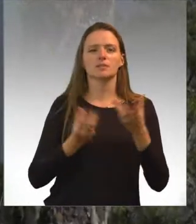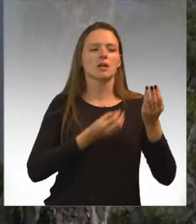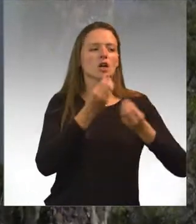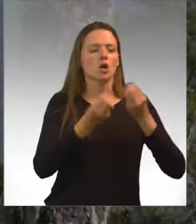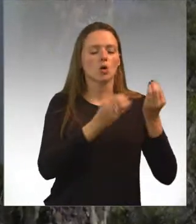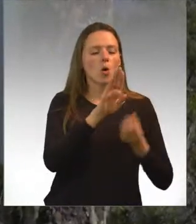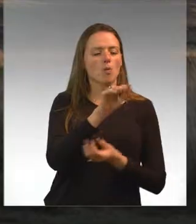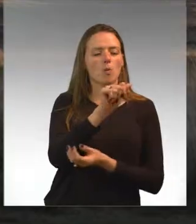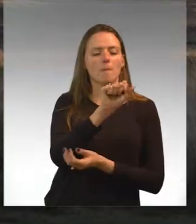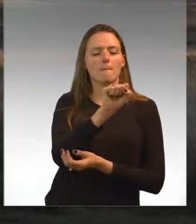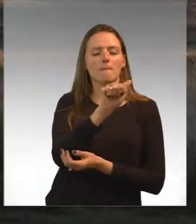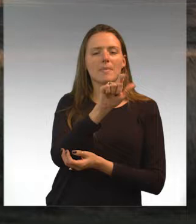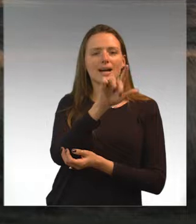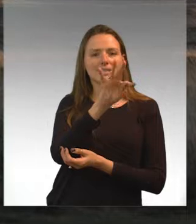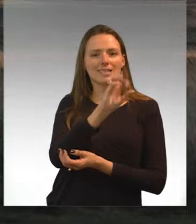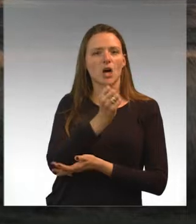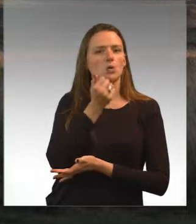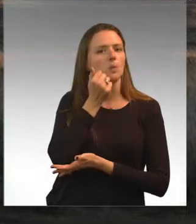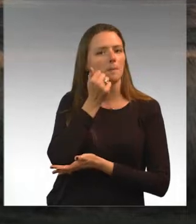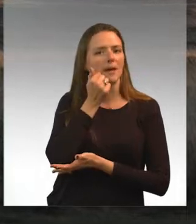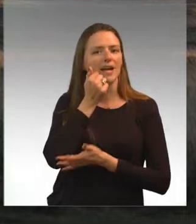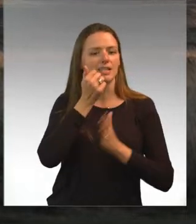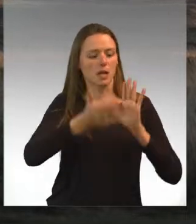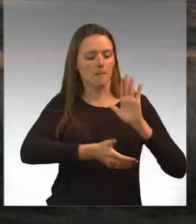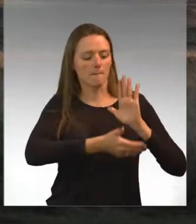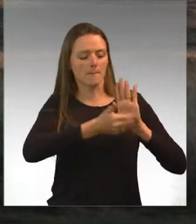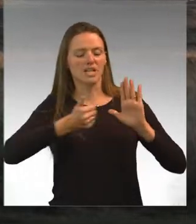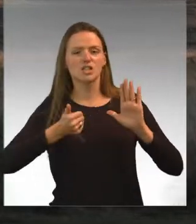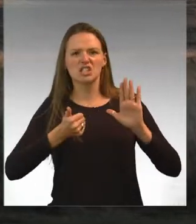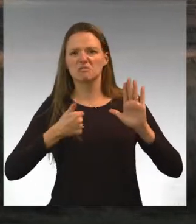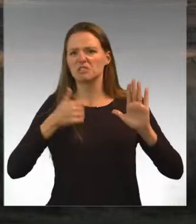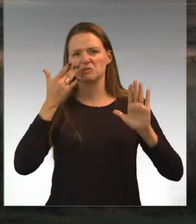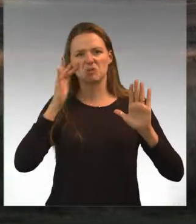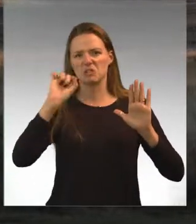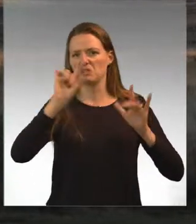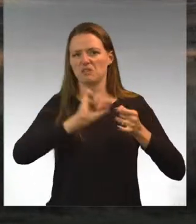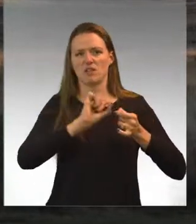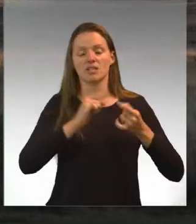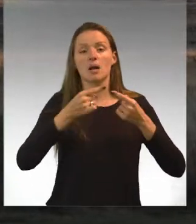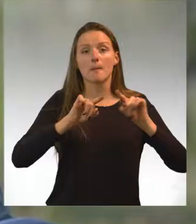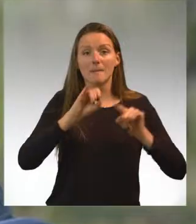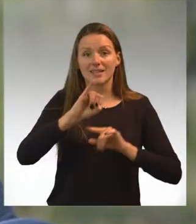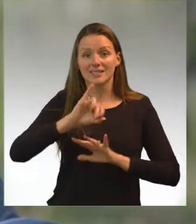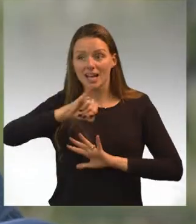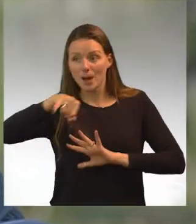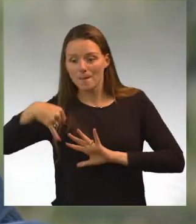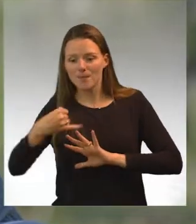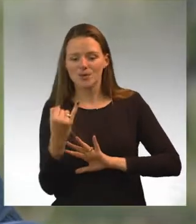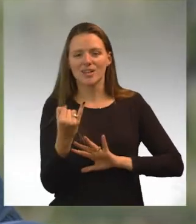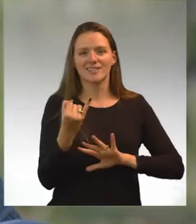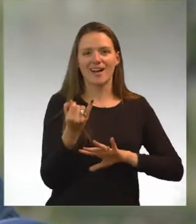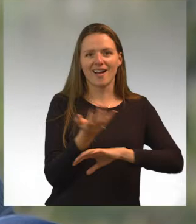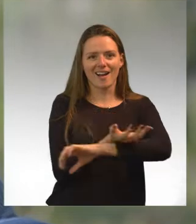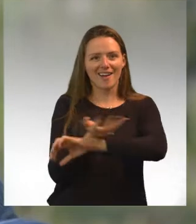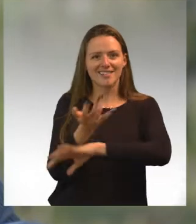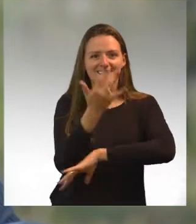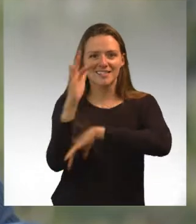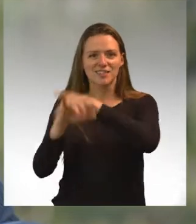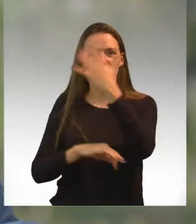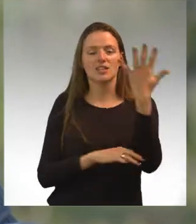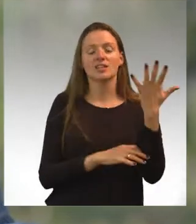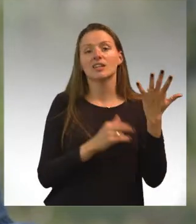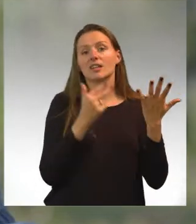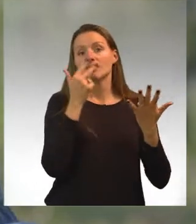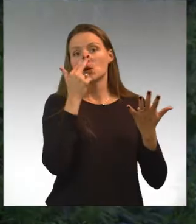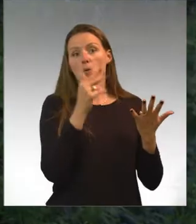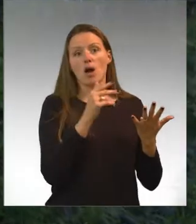enormes que eles arrancam, não sei o que eles fazem com ele, mas se aproveitasse aquele jardim, plantas como a gúnera,